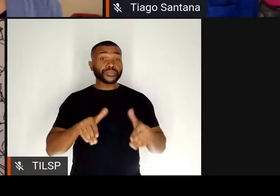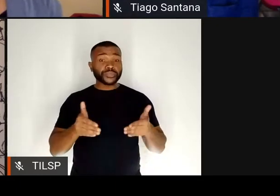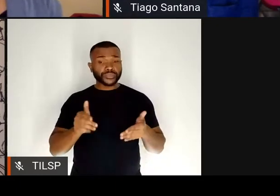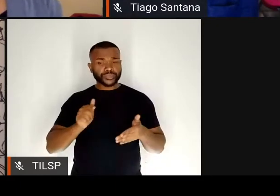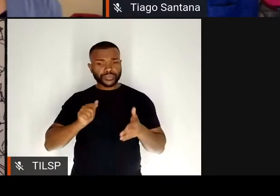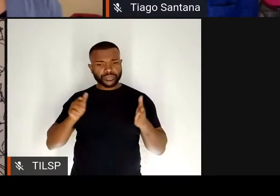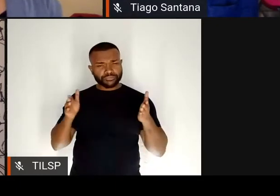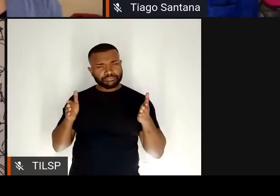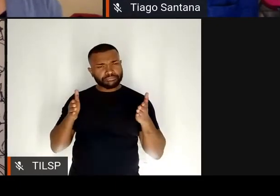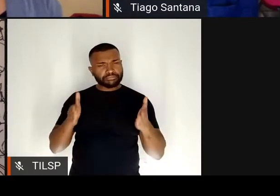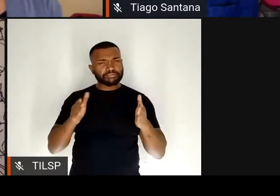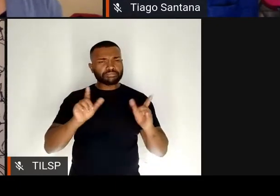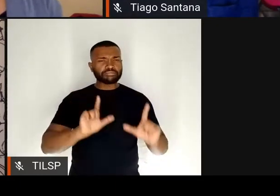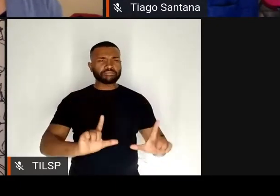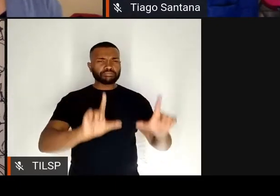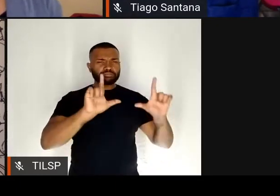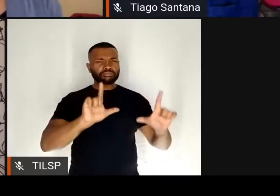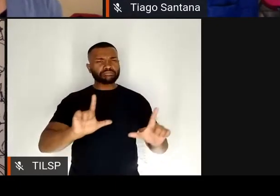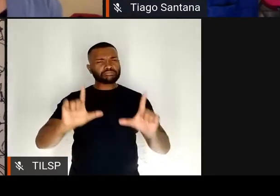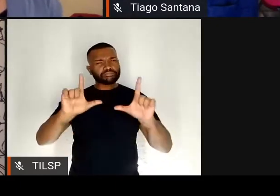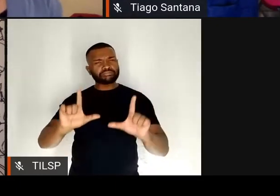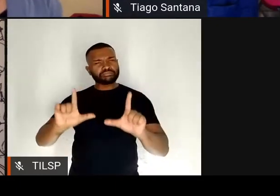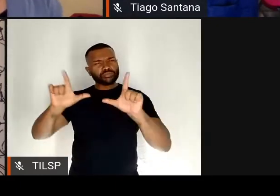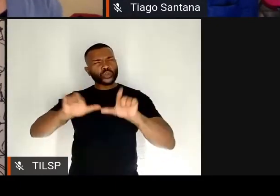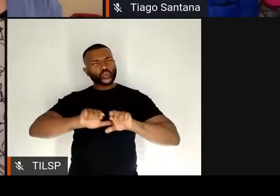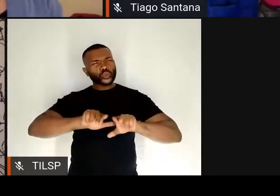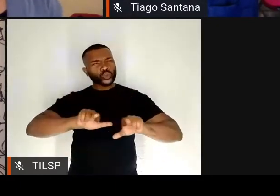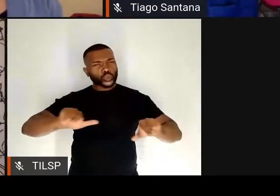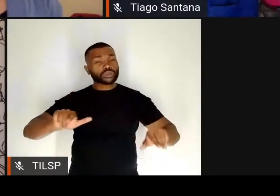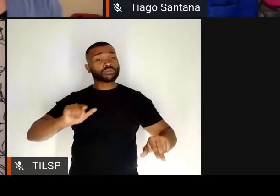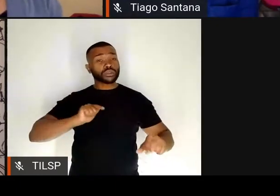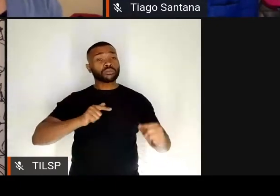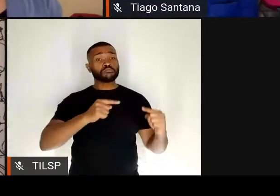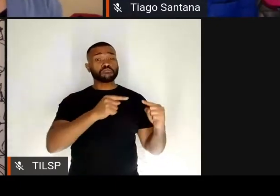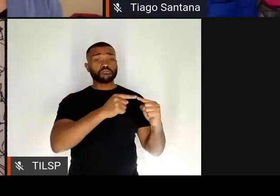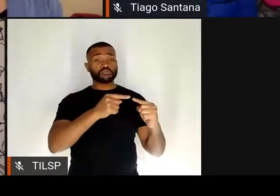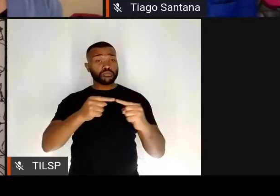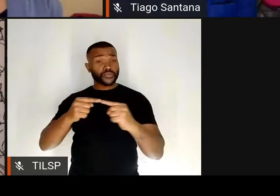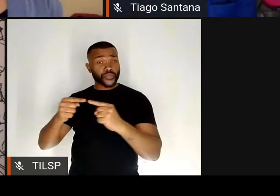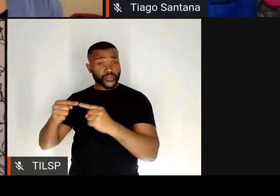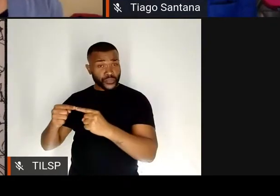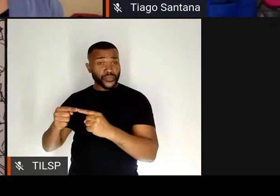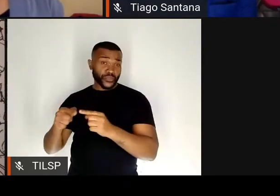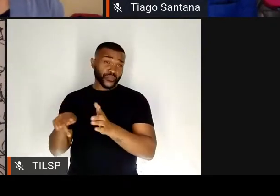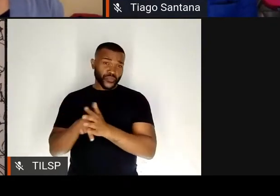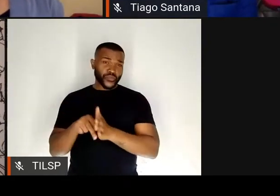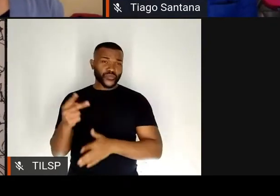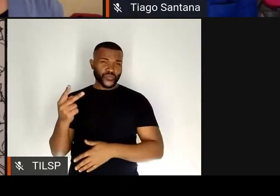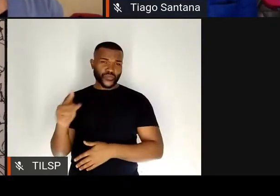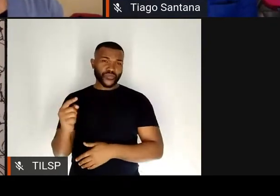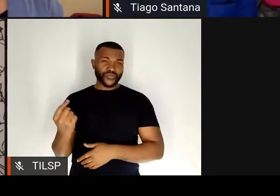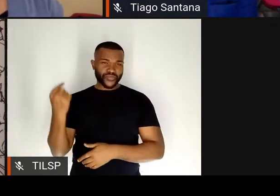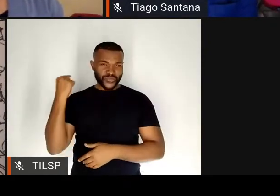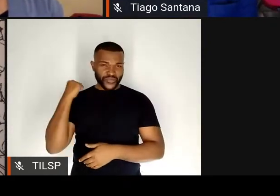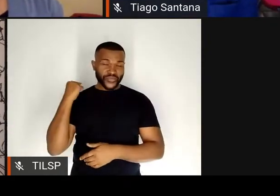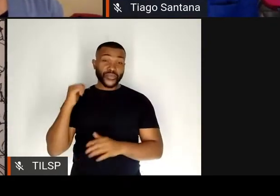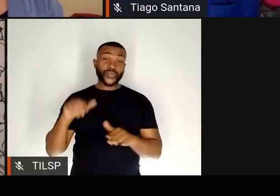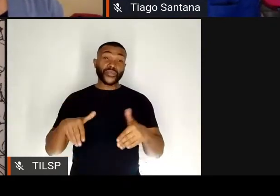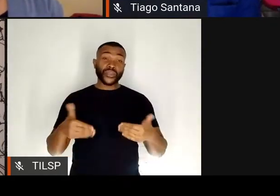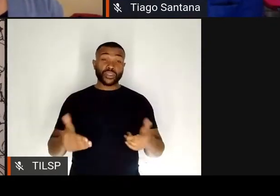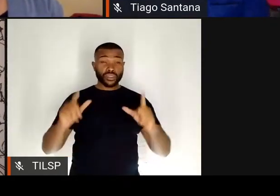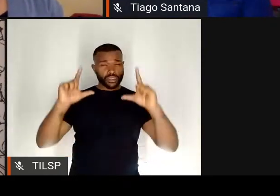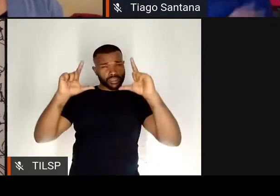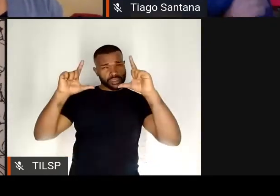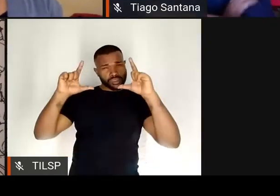série de imagens que o Capa faz nessa ocasião, né? Então, as fotos que o Capa